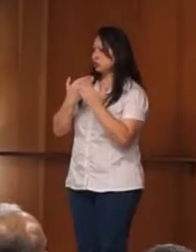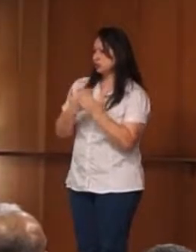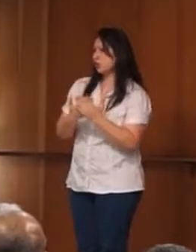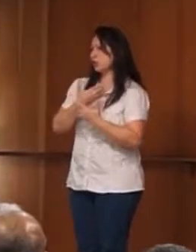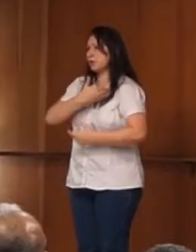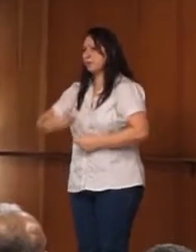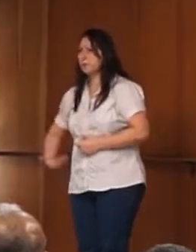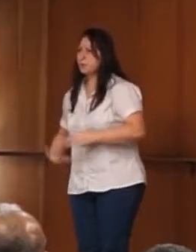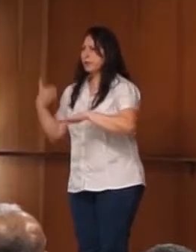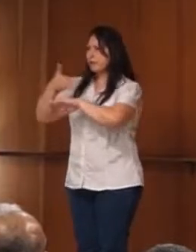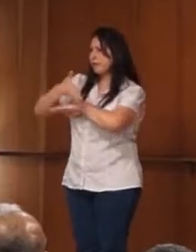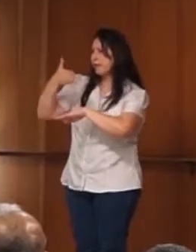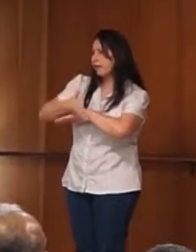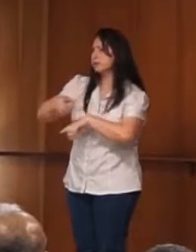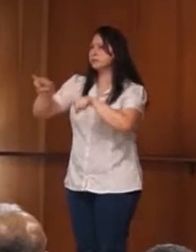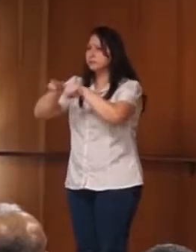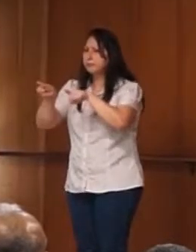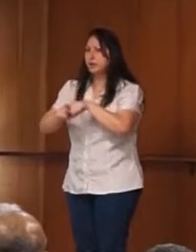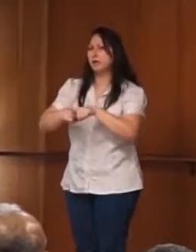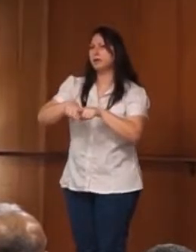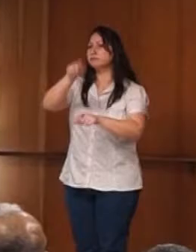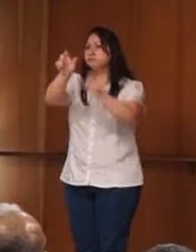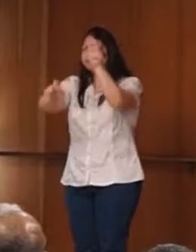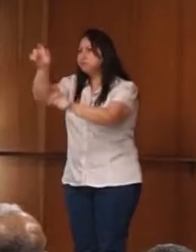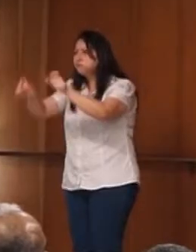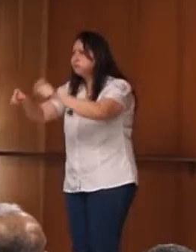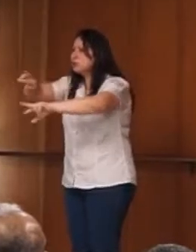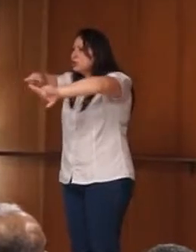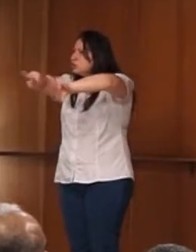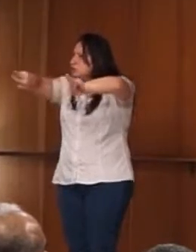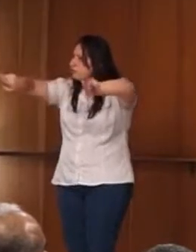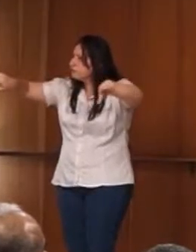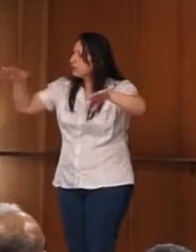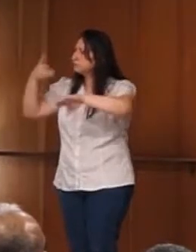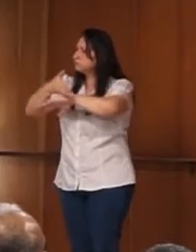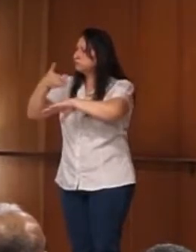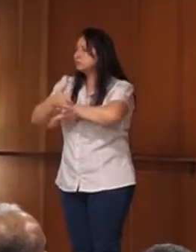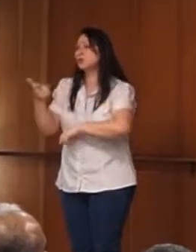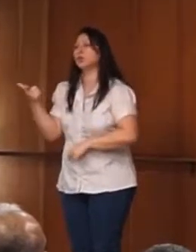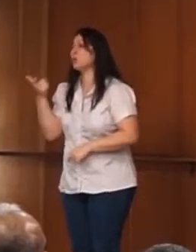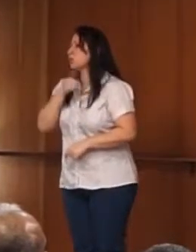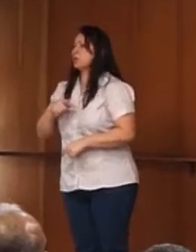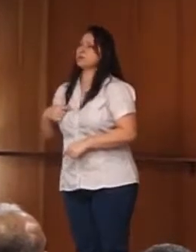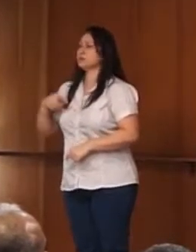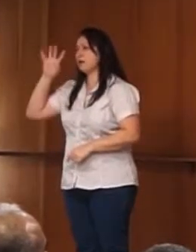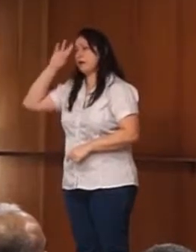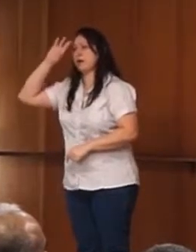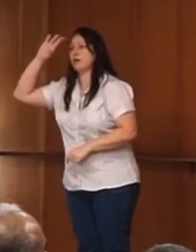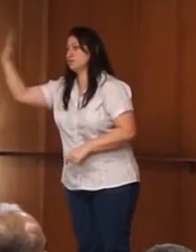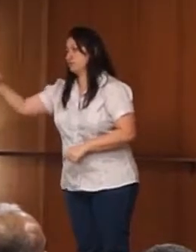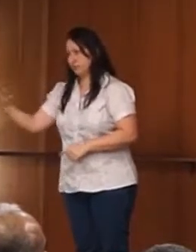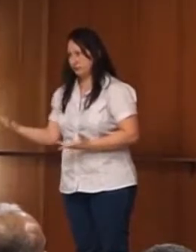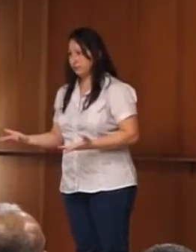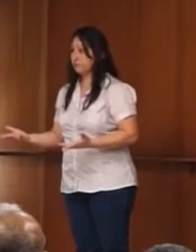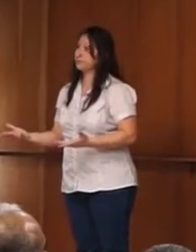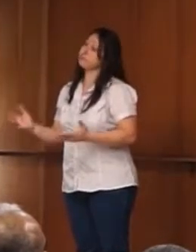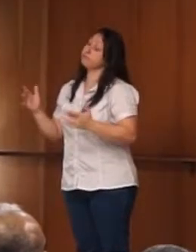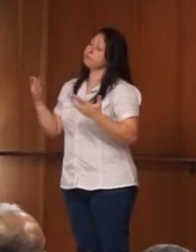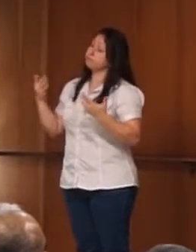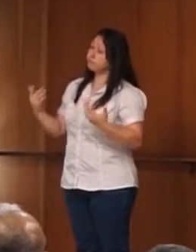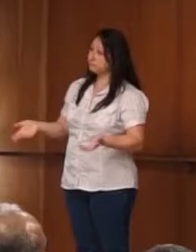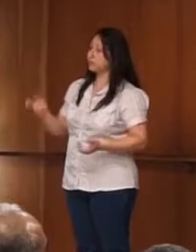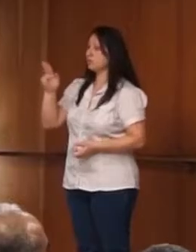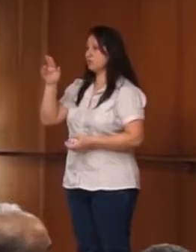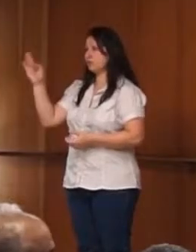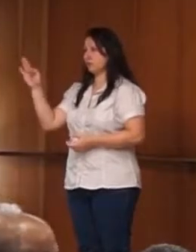etnias, ingressando aqui com dificuldades sociais, e a gente não consegue resolver. Então, a UF tem um projeto